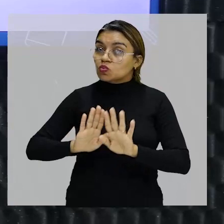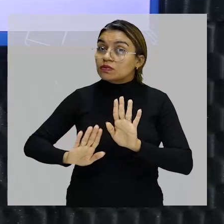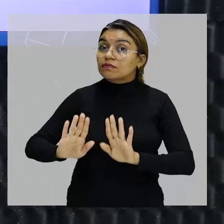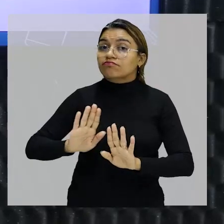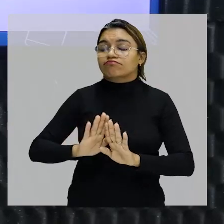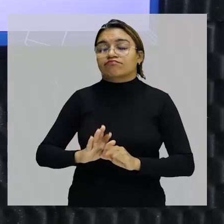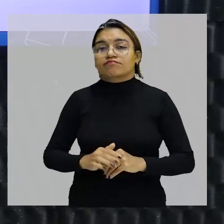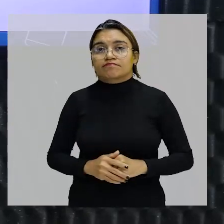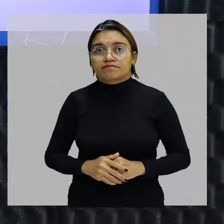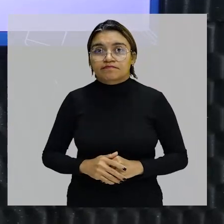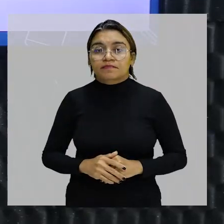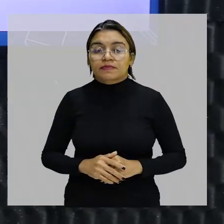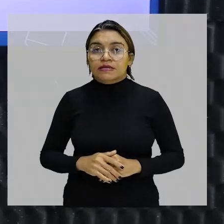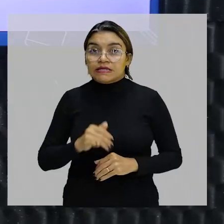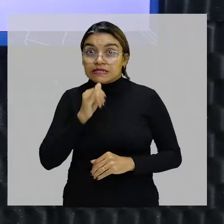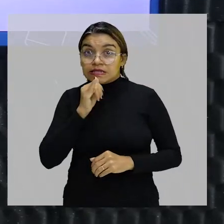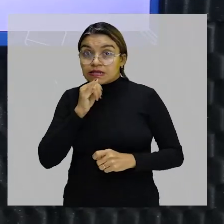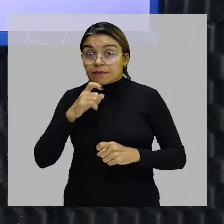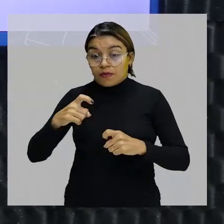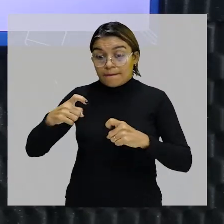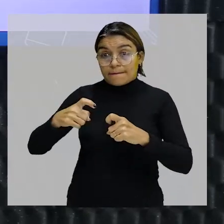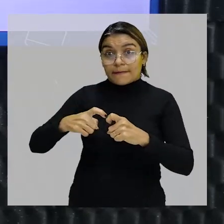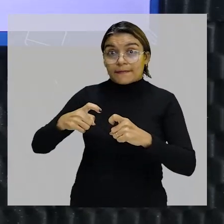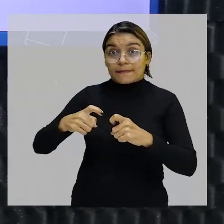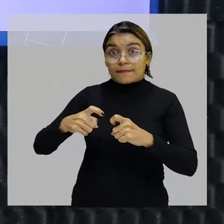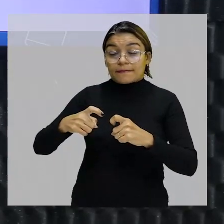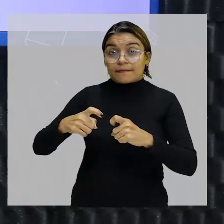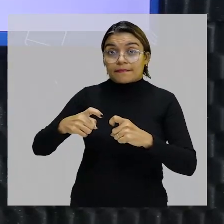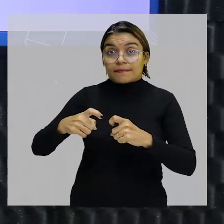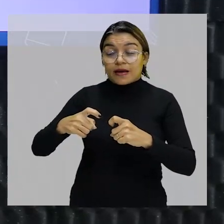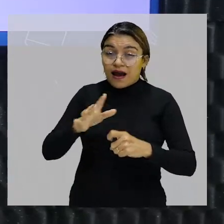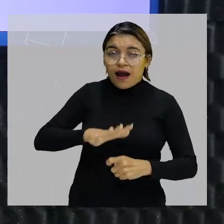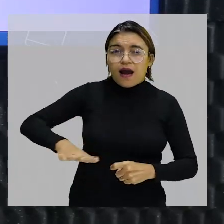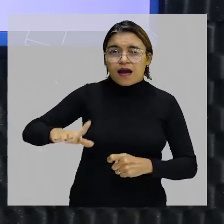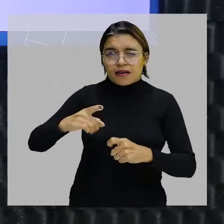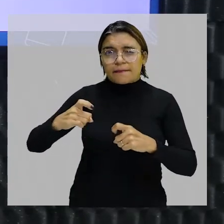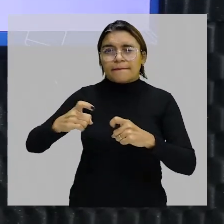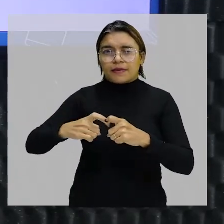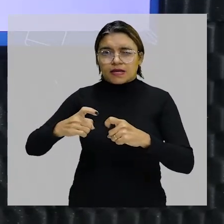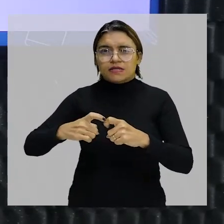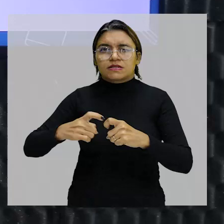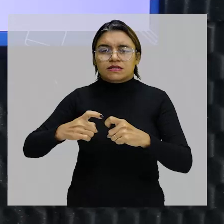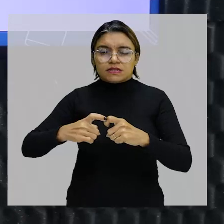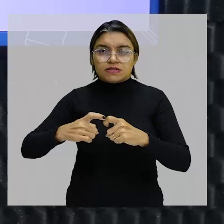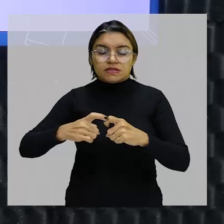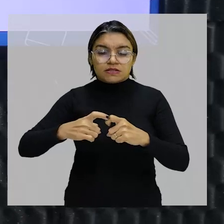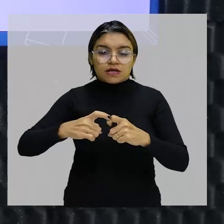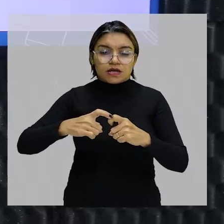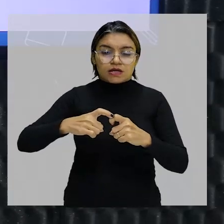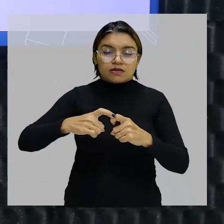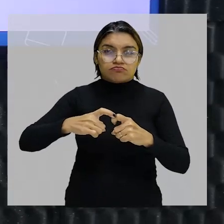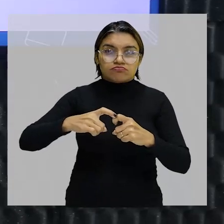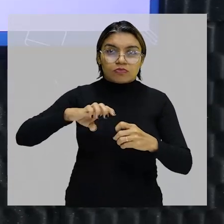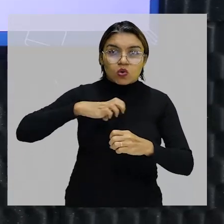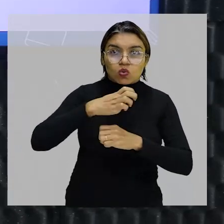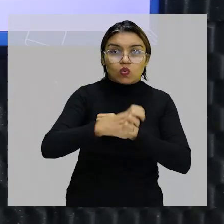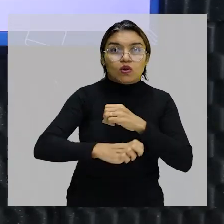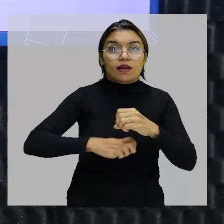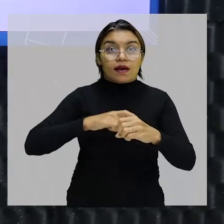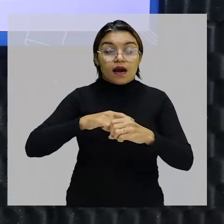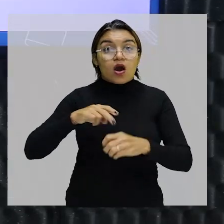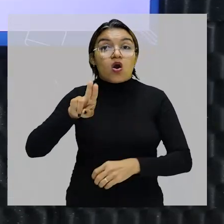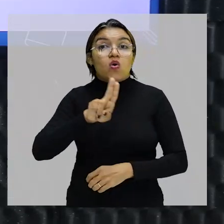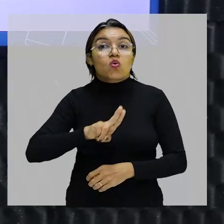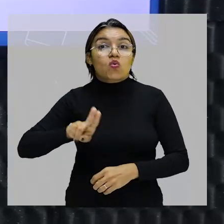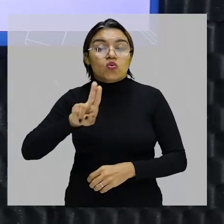entanto, certo? A medicina nuclear, ela utiliza, né, da radioatividade para o tratamento de doenças,